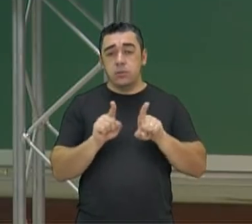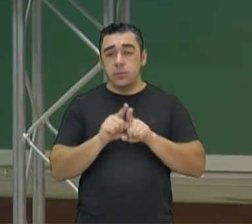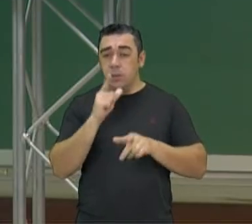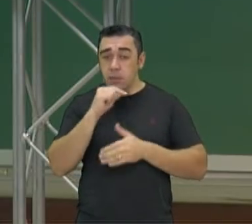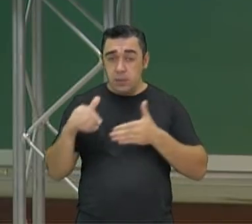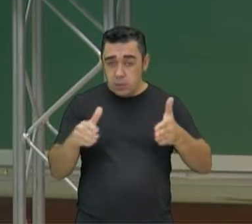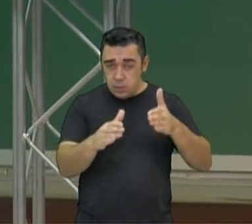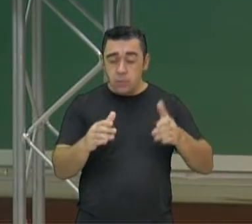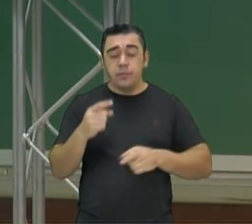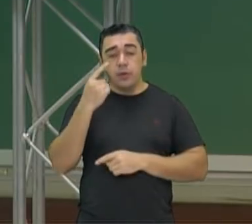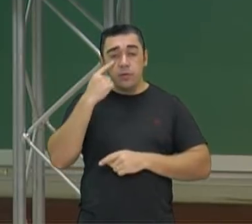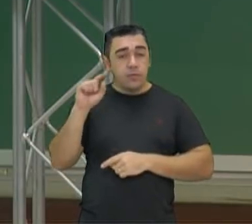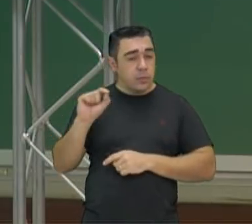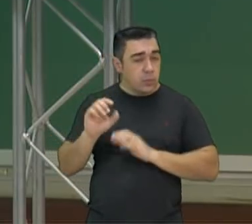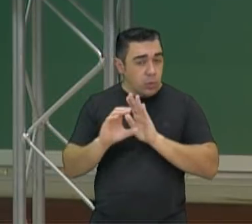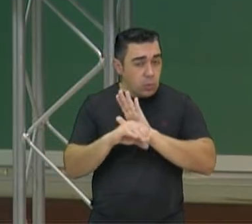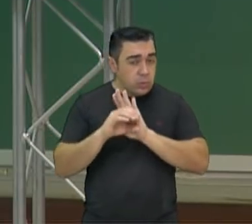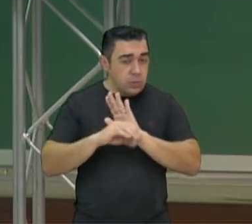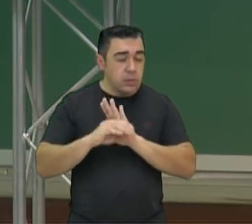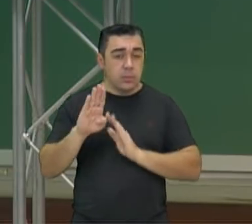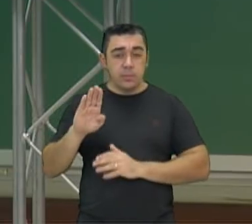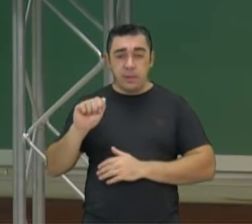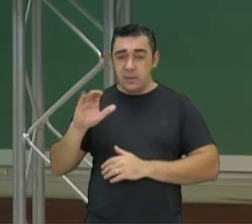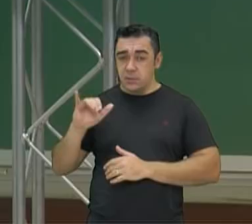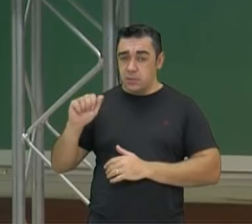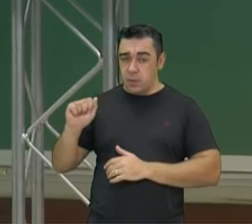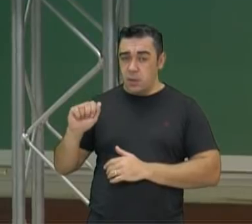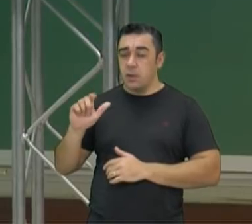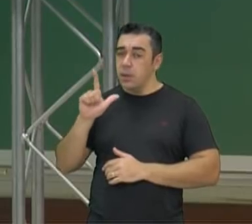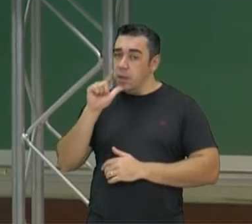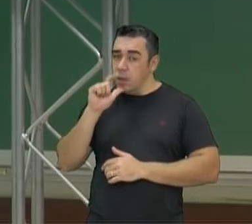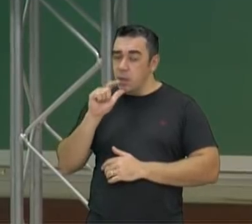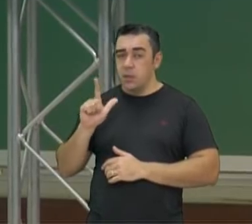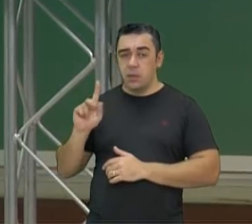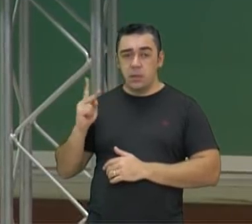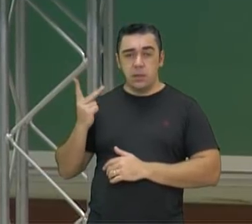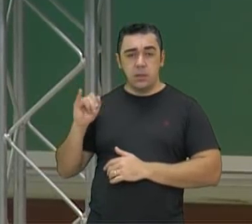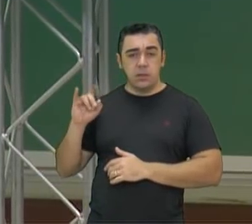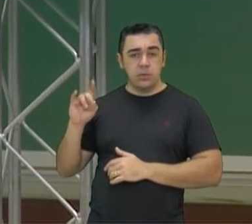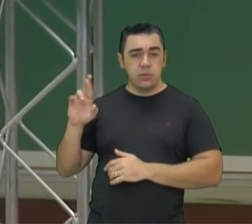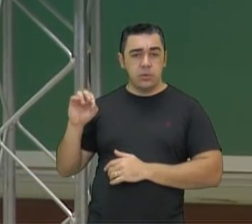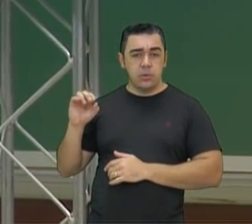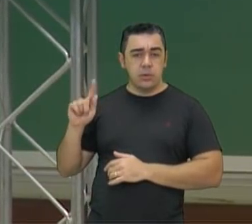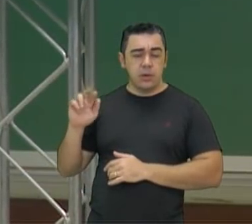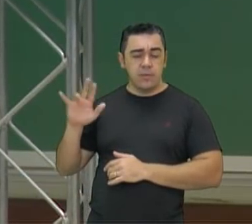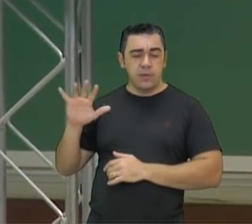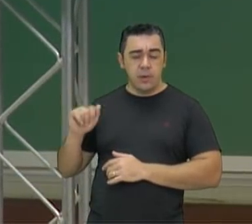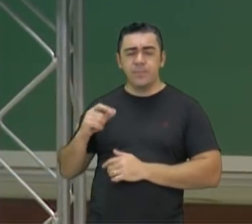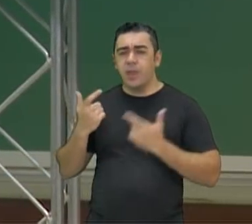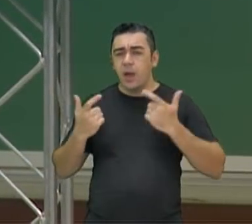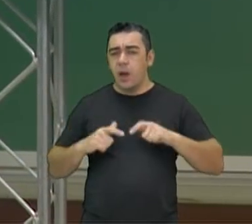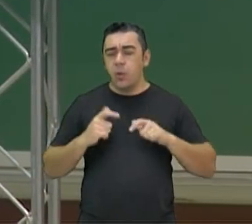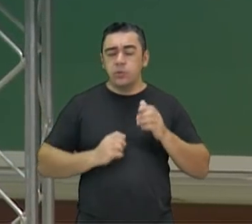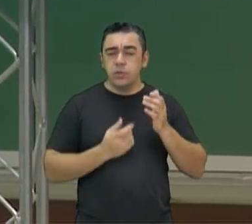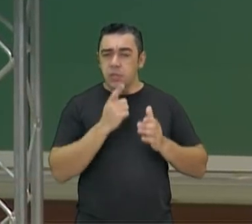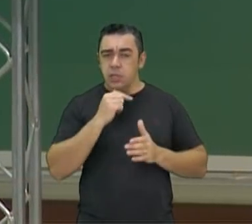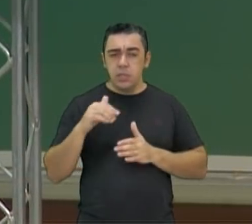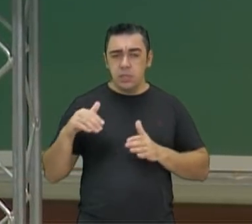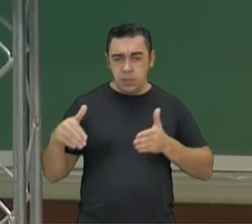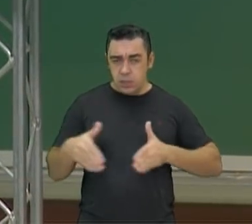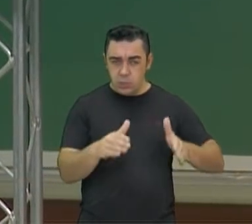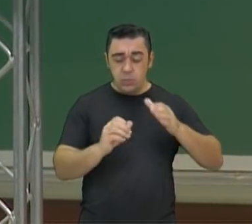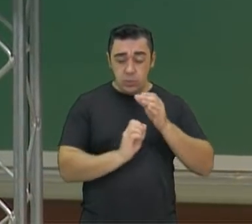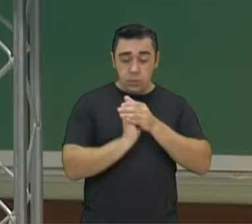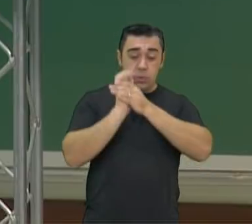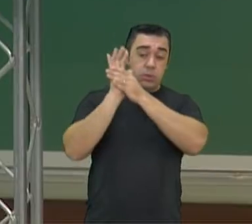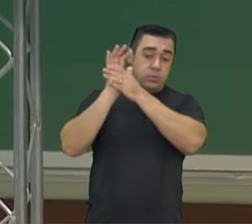hidrográfica, o conceito, vimos lá que os rios nascem normalmente e daí eles vão ter uma vertente onde ele desemboca, aqui no norte, vertente